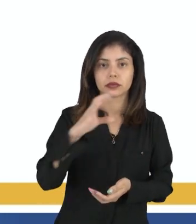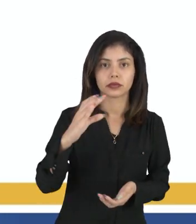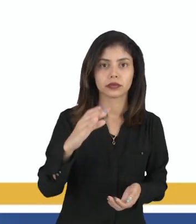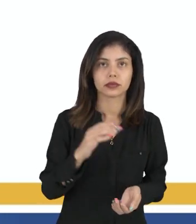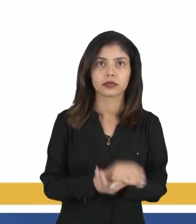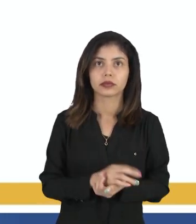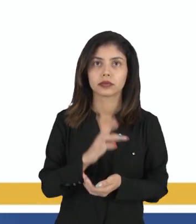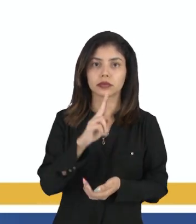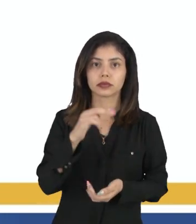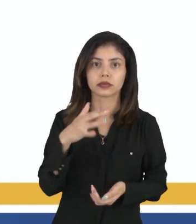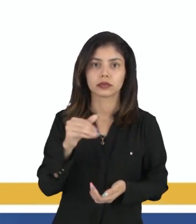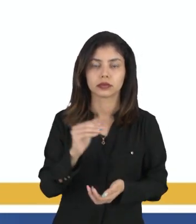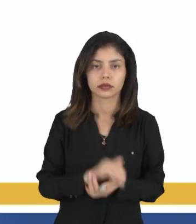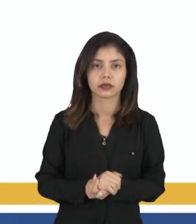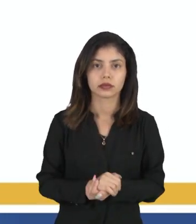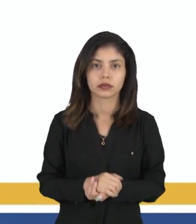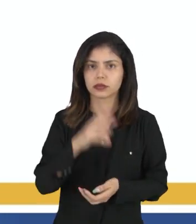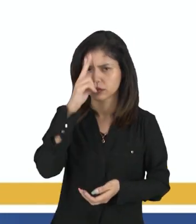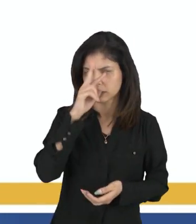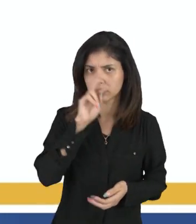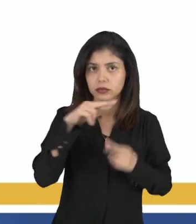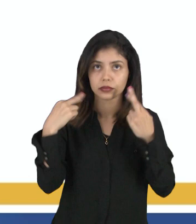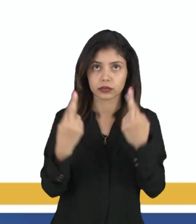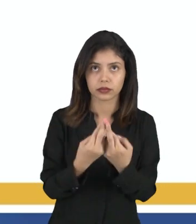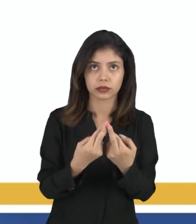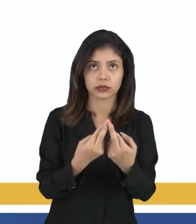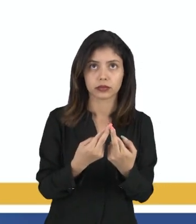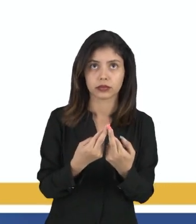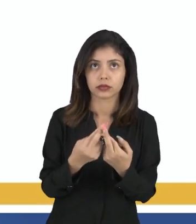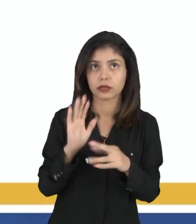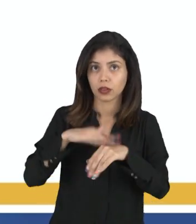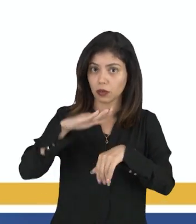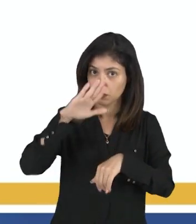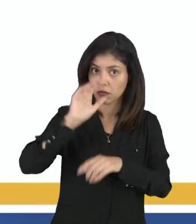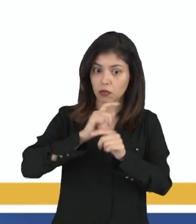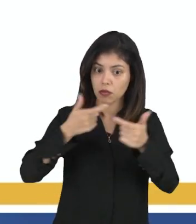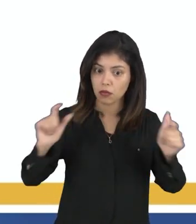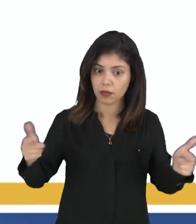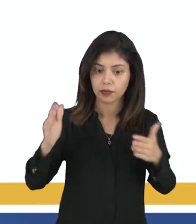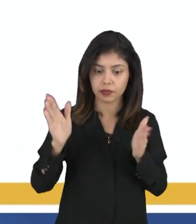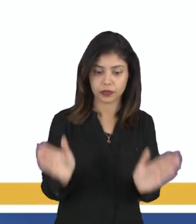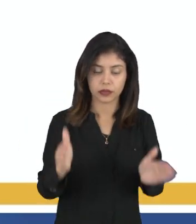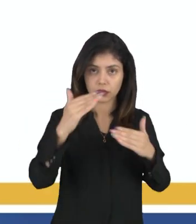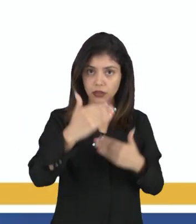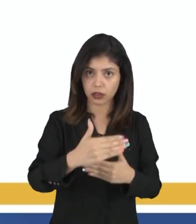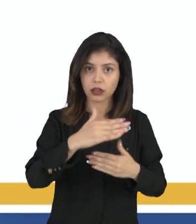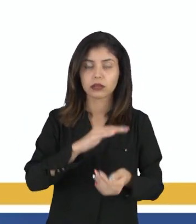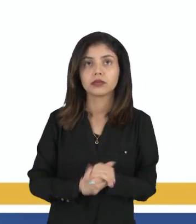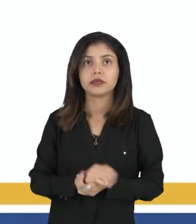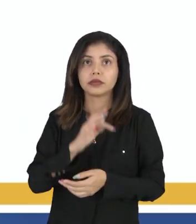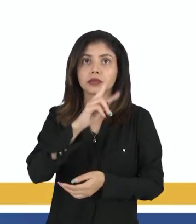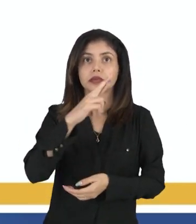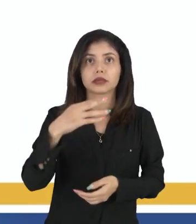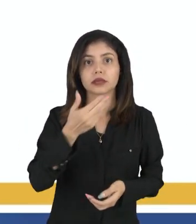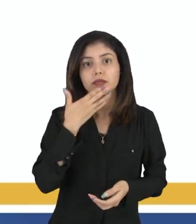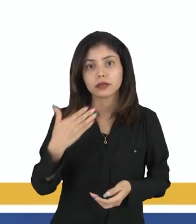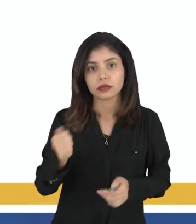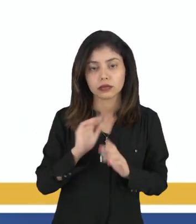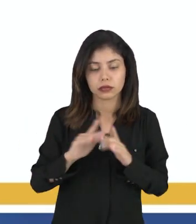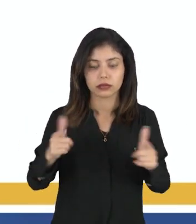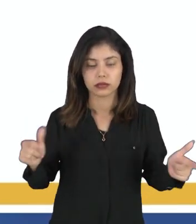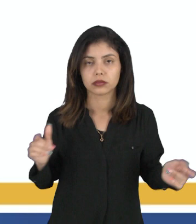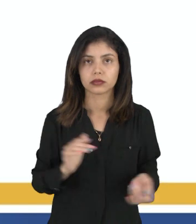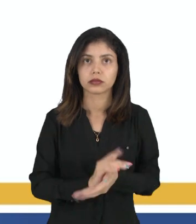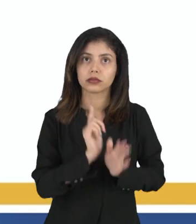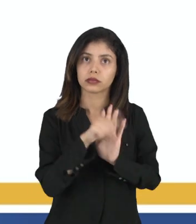classificação taxonômica. Lembrem, reino é o mais abrangente, é a caixinha mais abrangente, é o táxon mais abrangente,